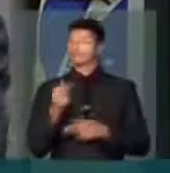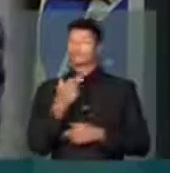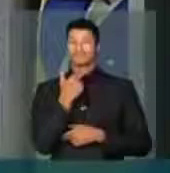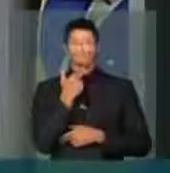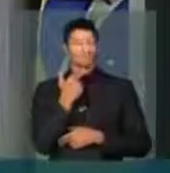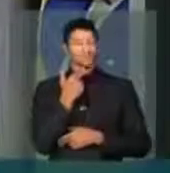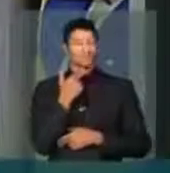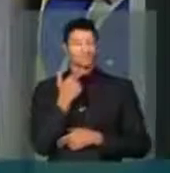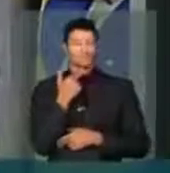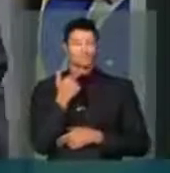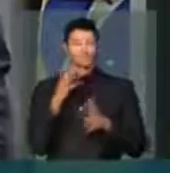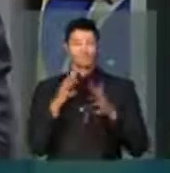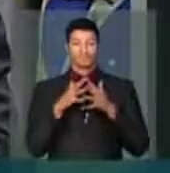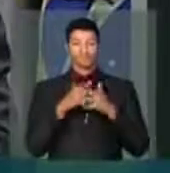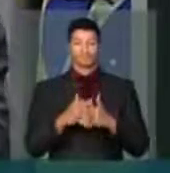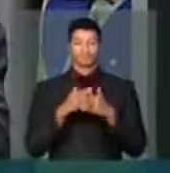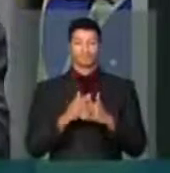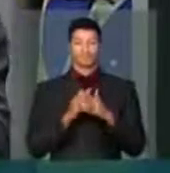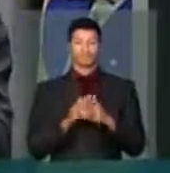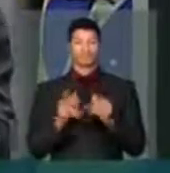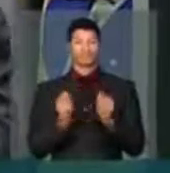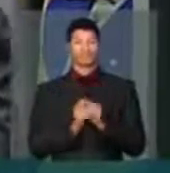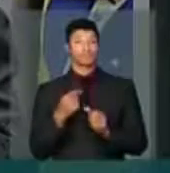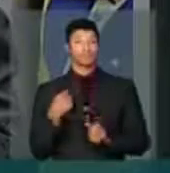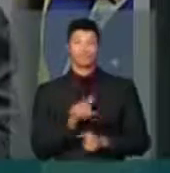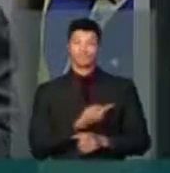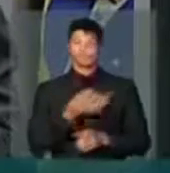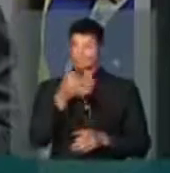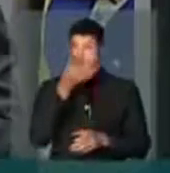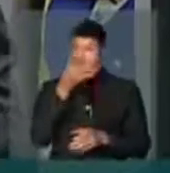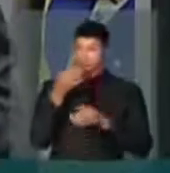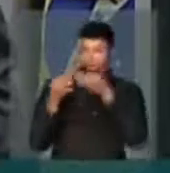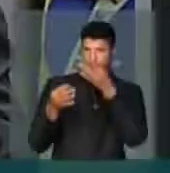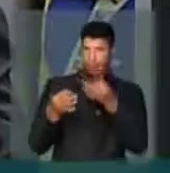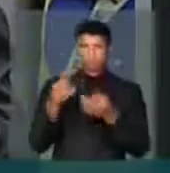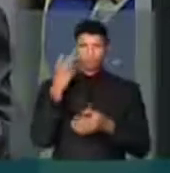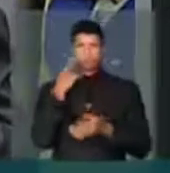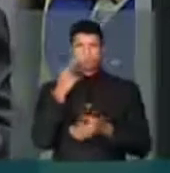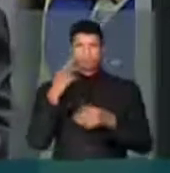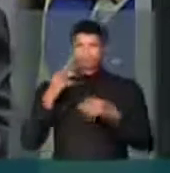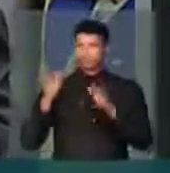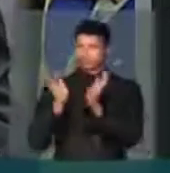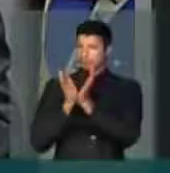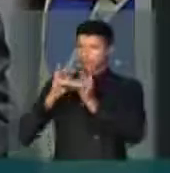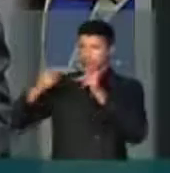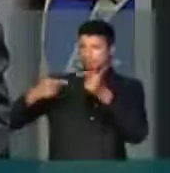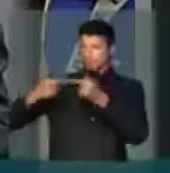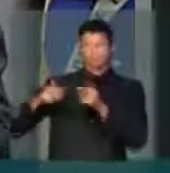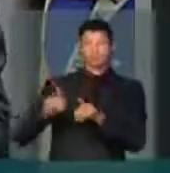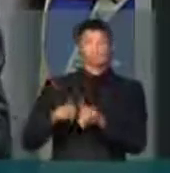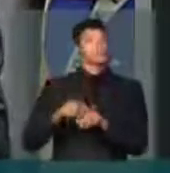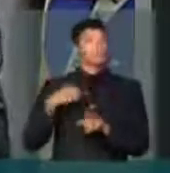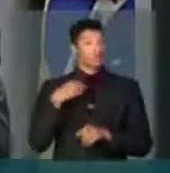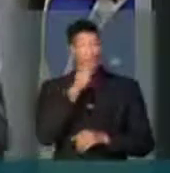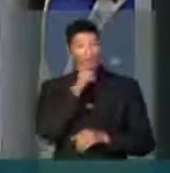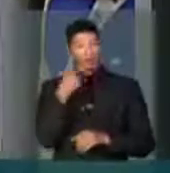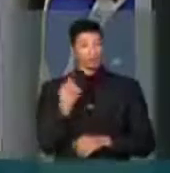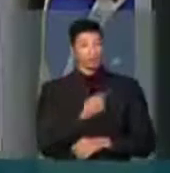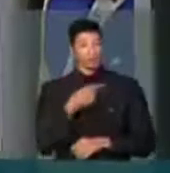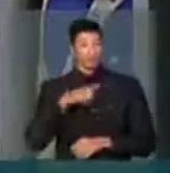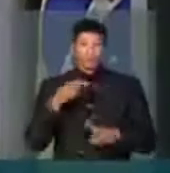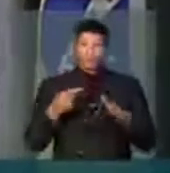pode ser confundido com as nossas posições de natureza partidária, ainda que